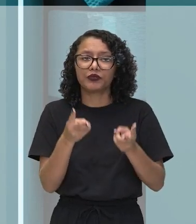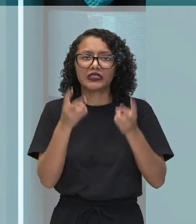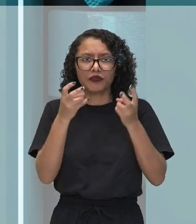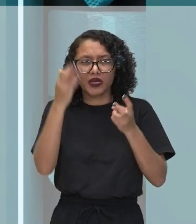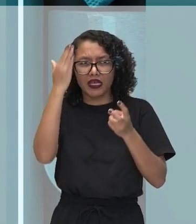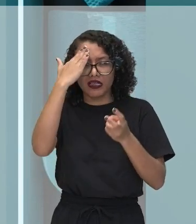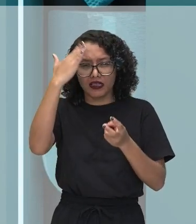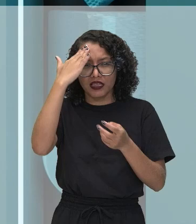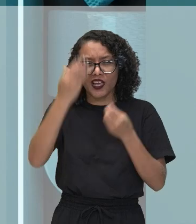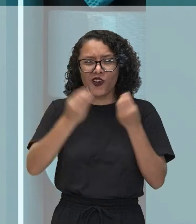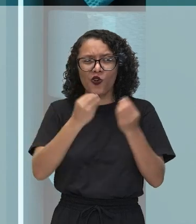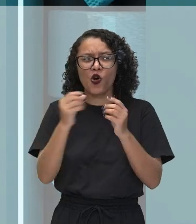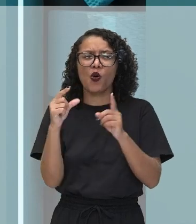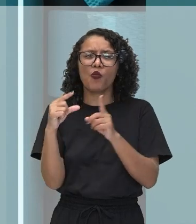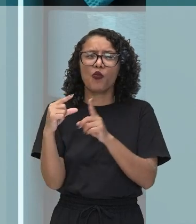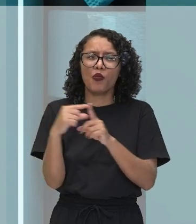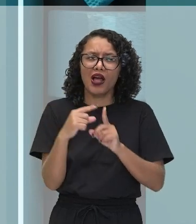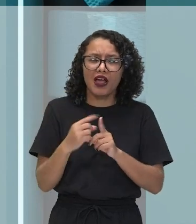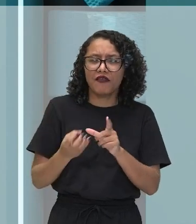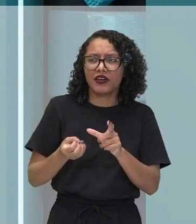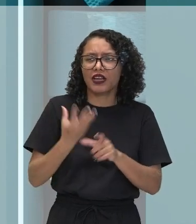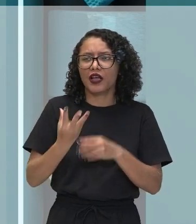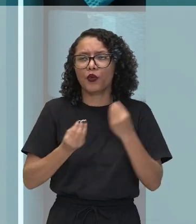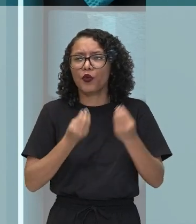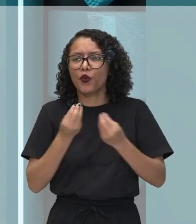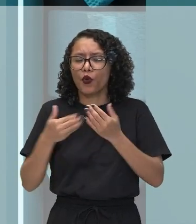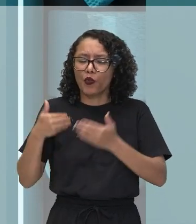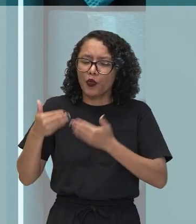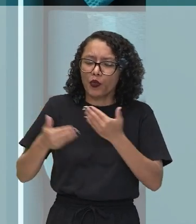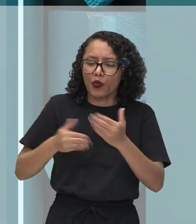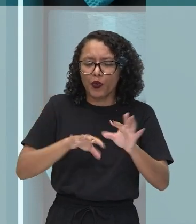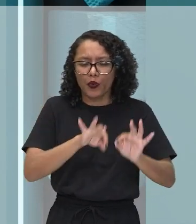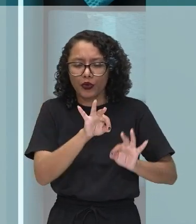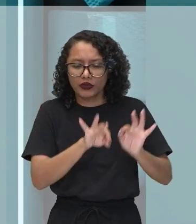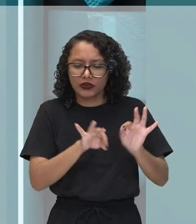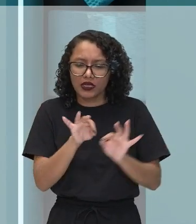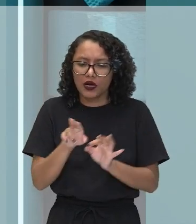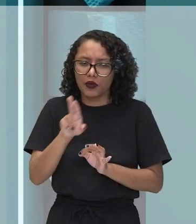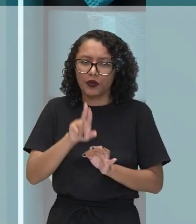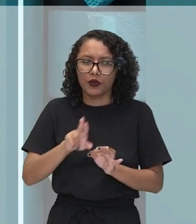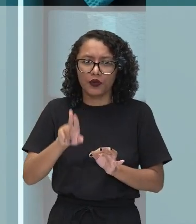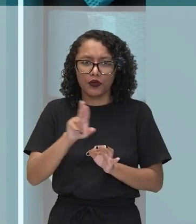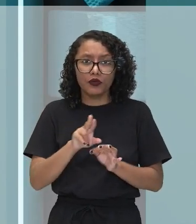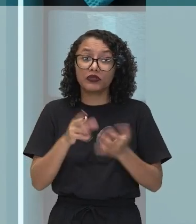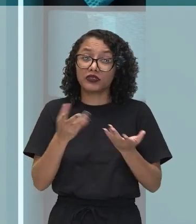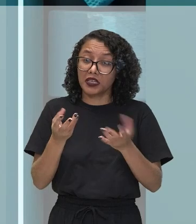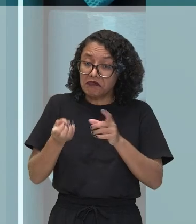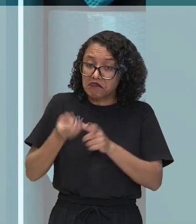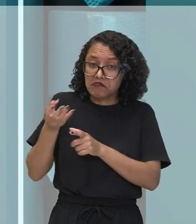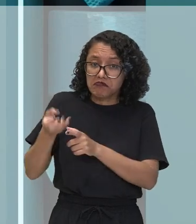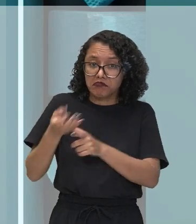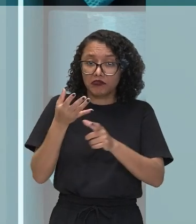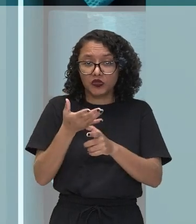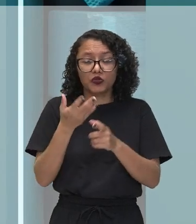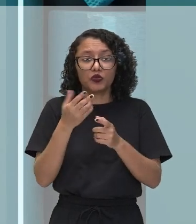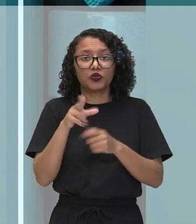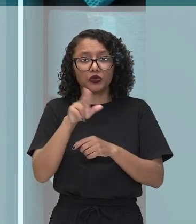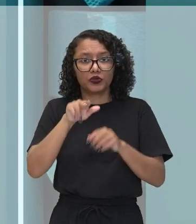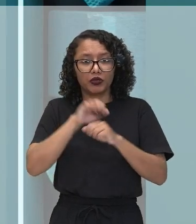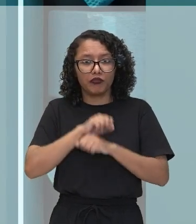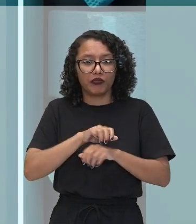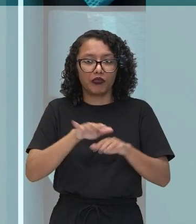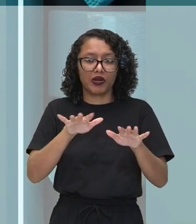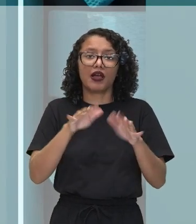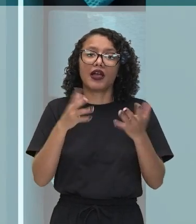vão sendo criadas, né? Vão sendo elaboradas, vão sendo utilizadas e elas vão surgindo e vão